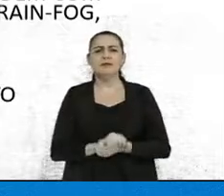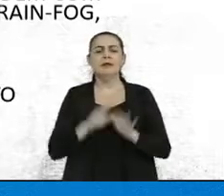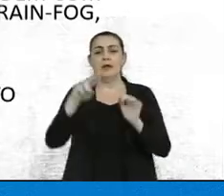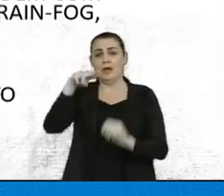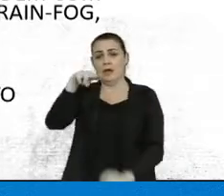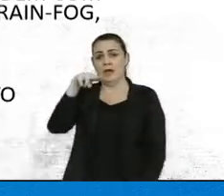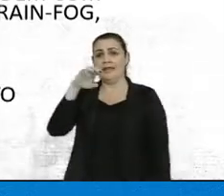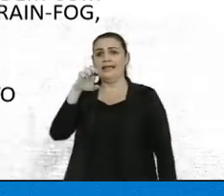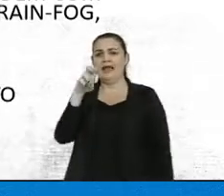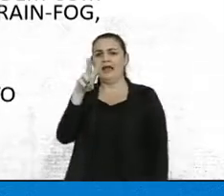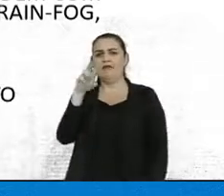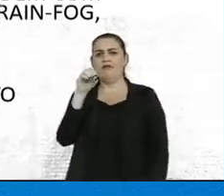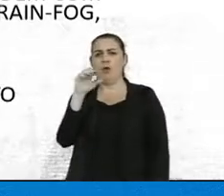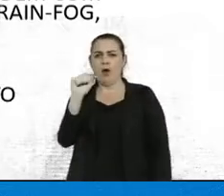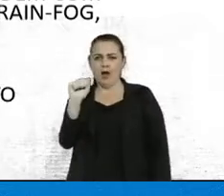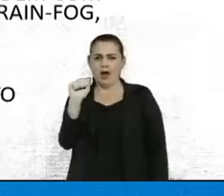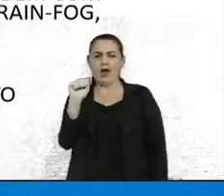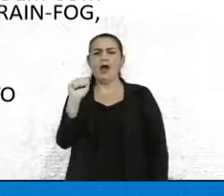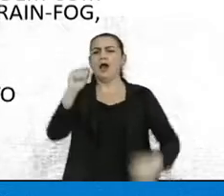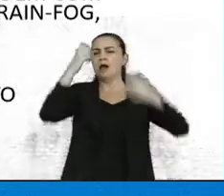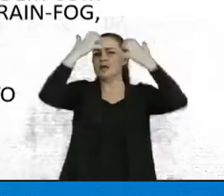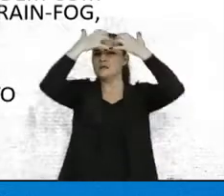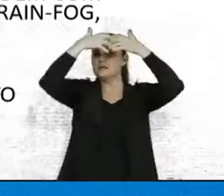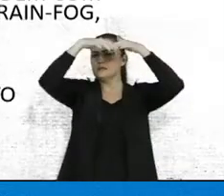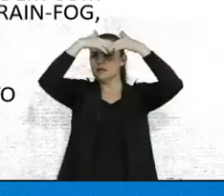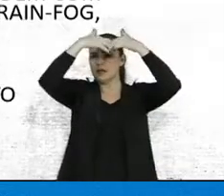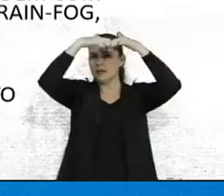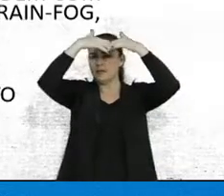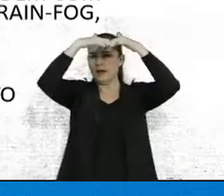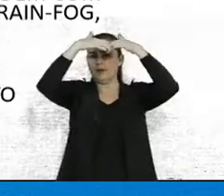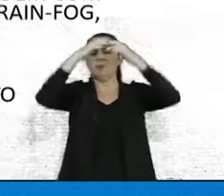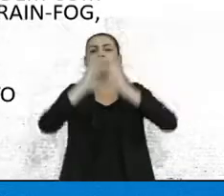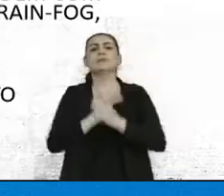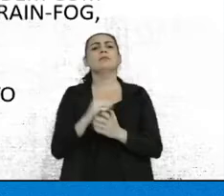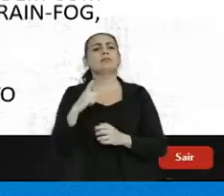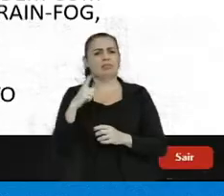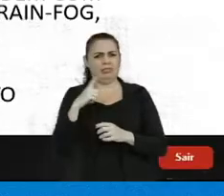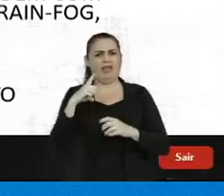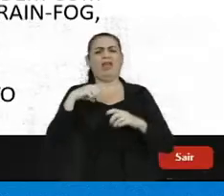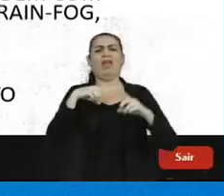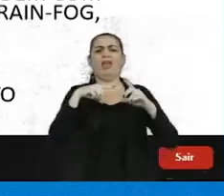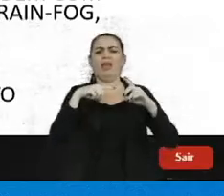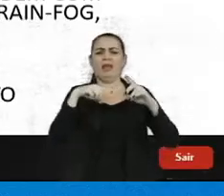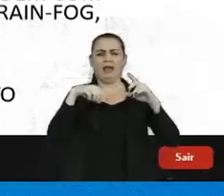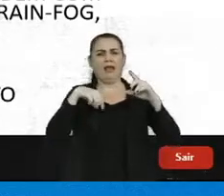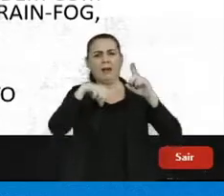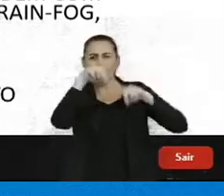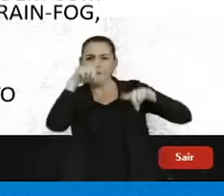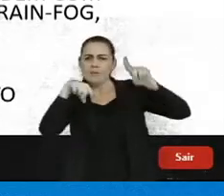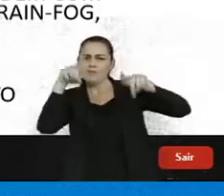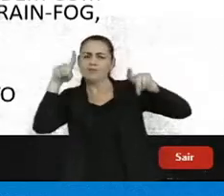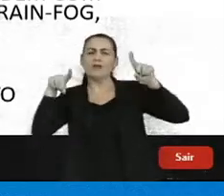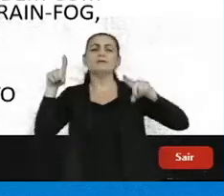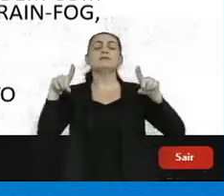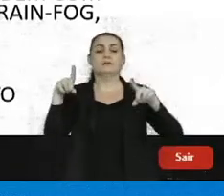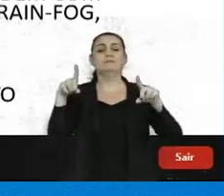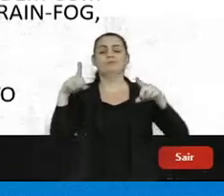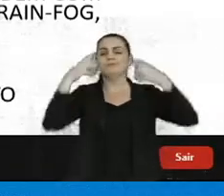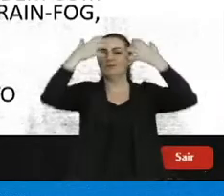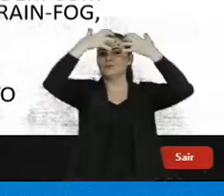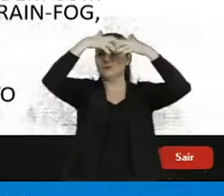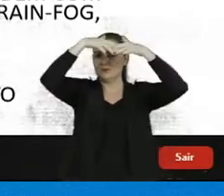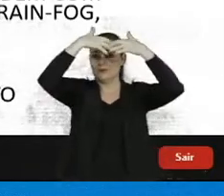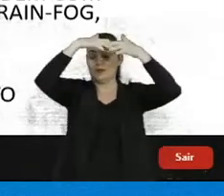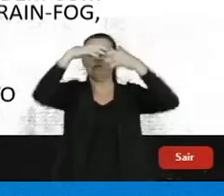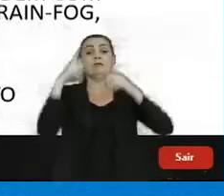várias alterações descritas no cérebro, nas funções cerebrais dos pacientes com Hashimoto, e a gente precisa